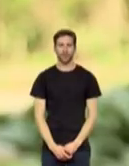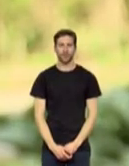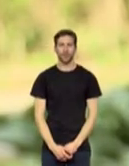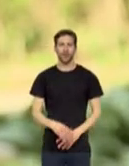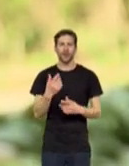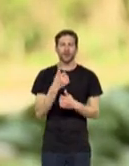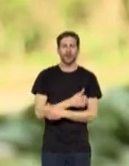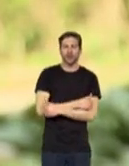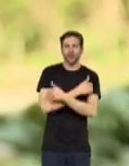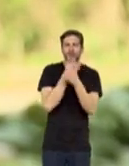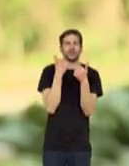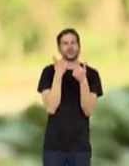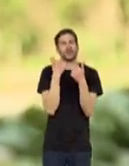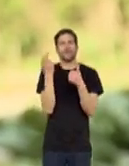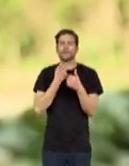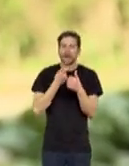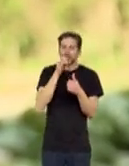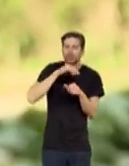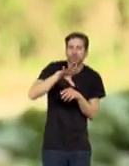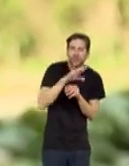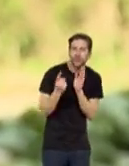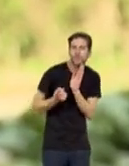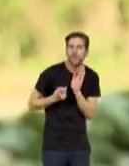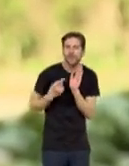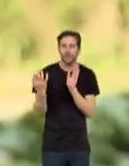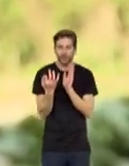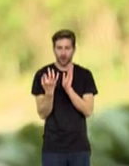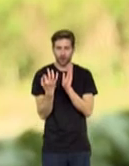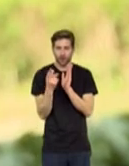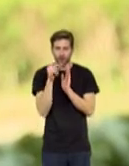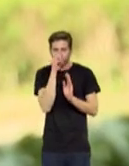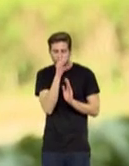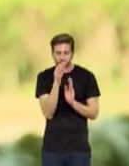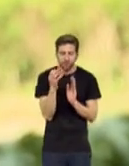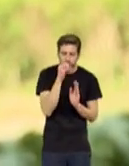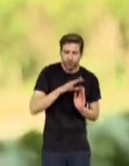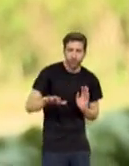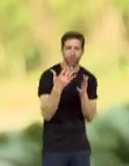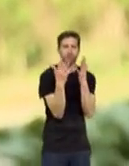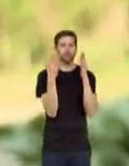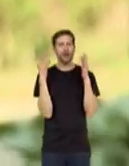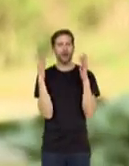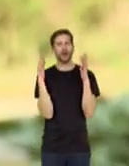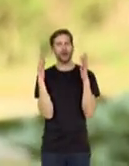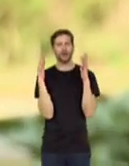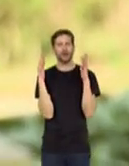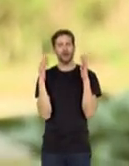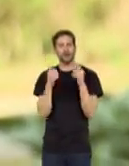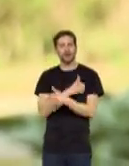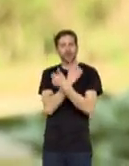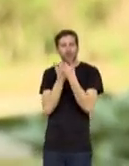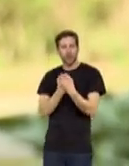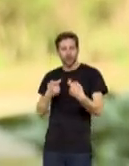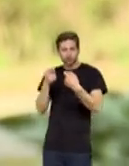De facto, as cidades têm que ser cada vez mais natureza e a natureza tem que perceber como é que pode acolher as